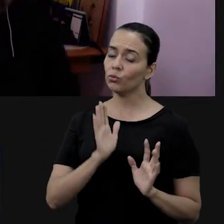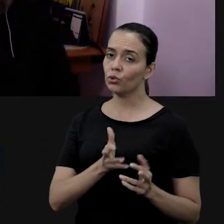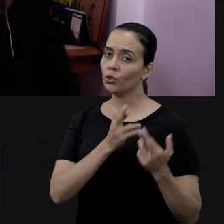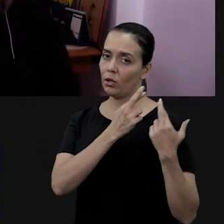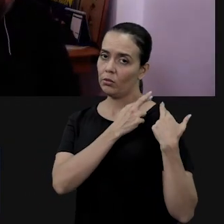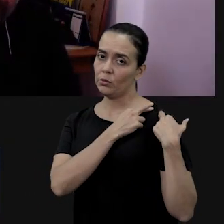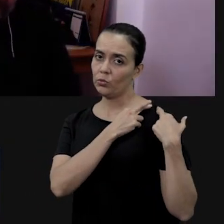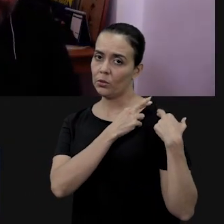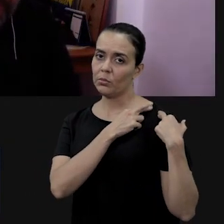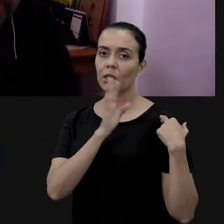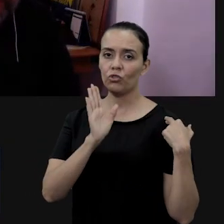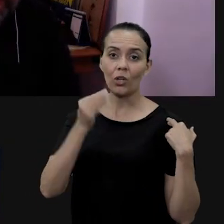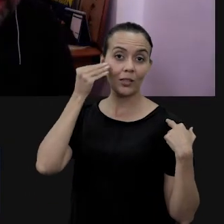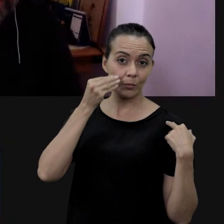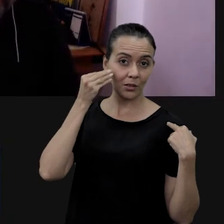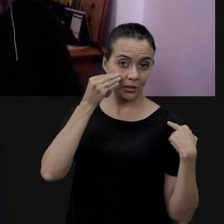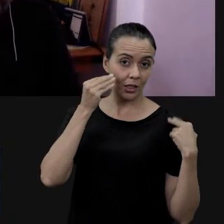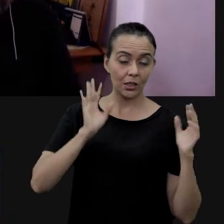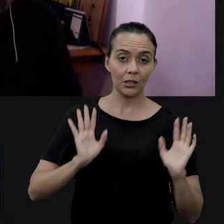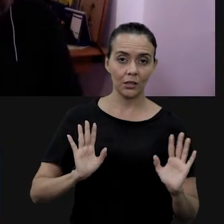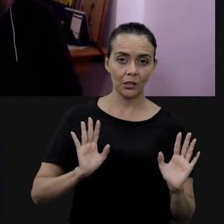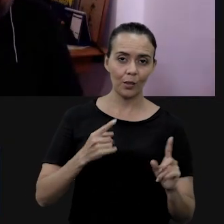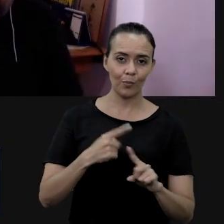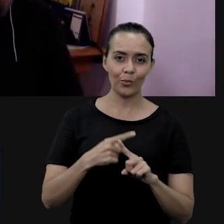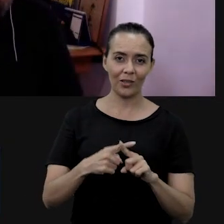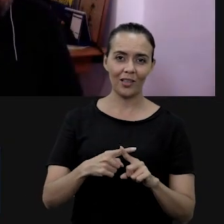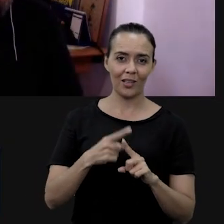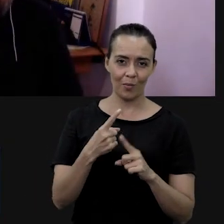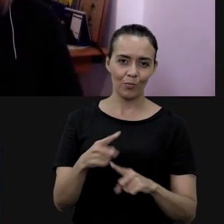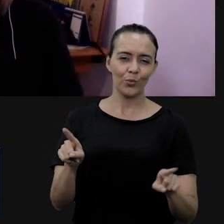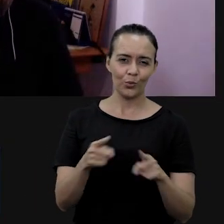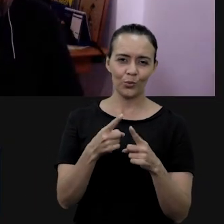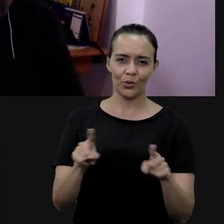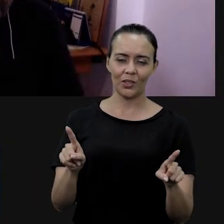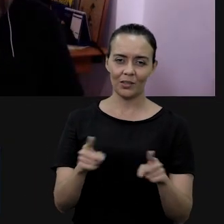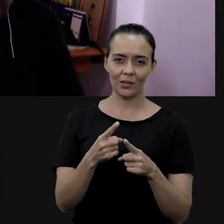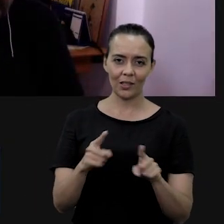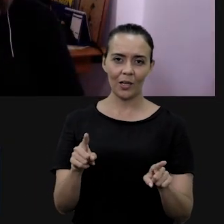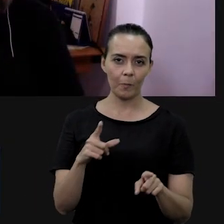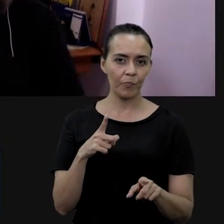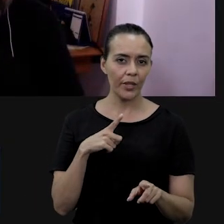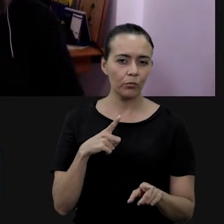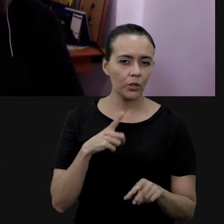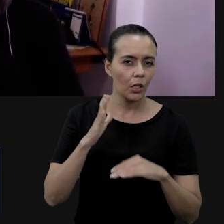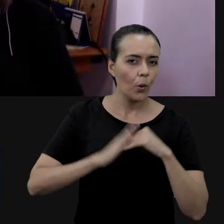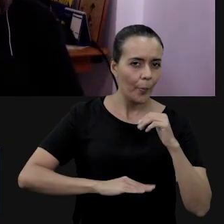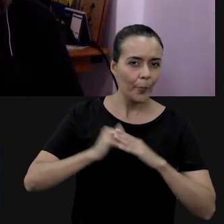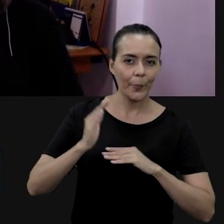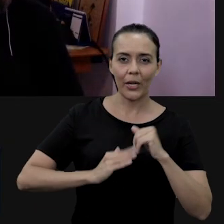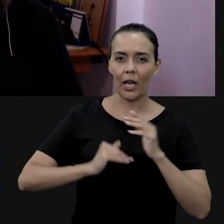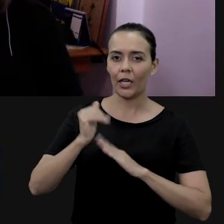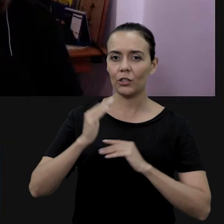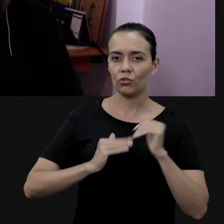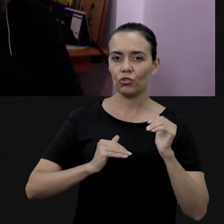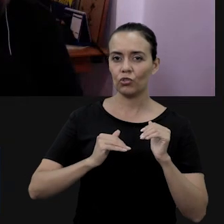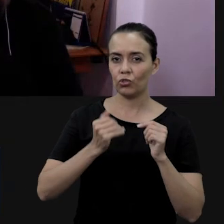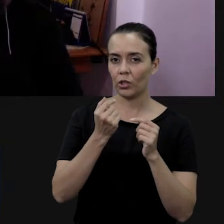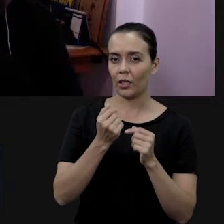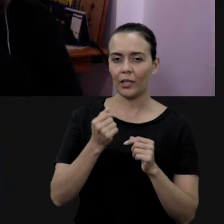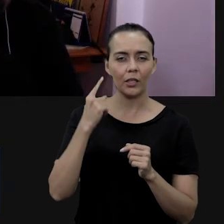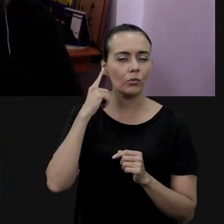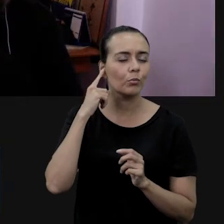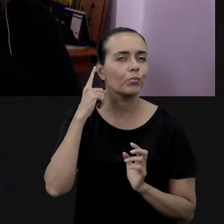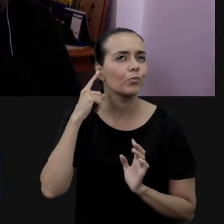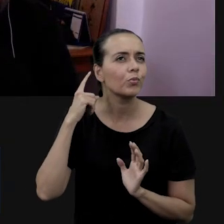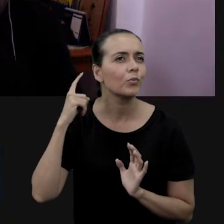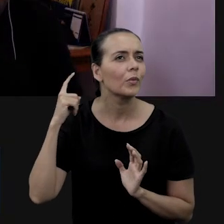bagagem pela música, e isso foi. Eu percebi que eu já tinha uma bagagem prática também na parte do som,